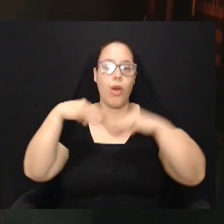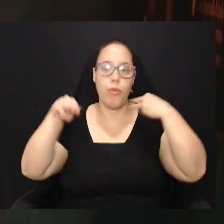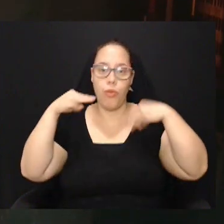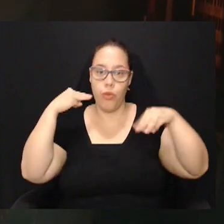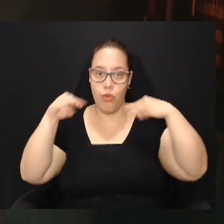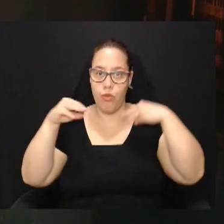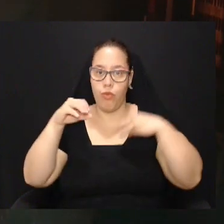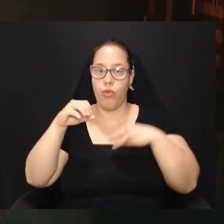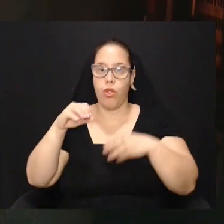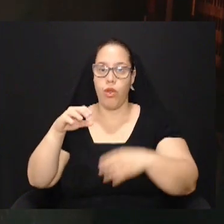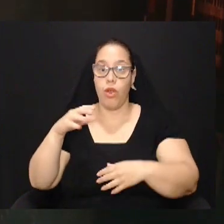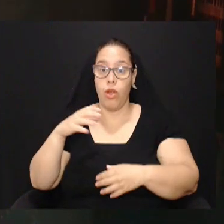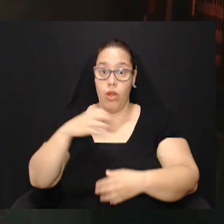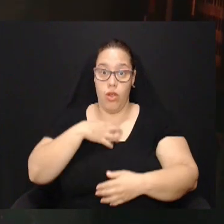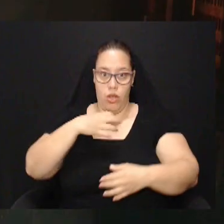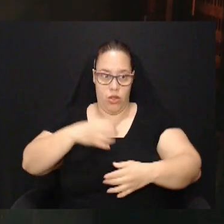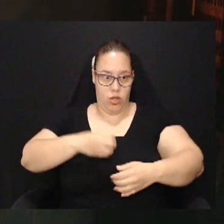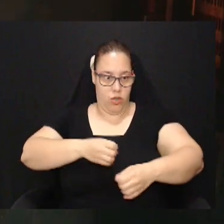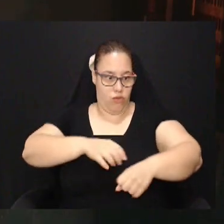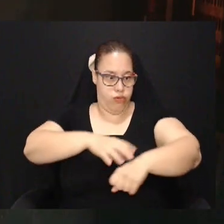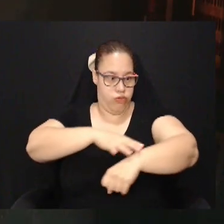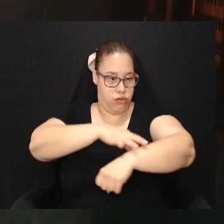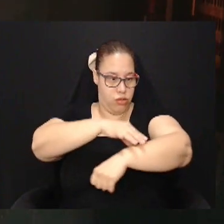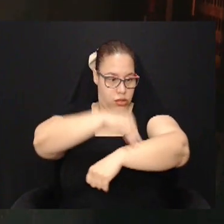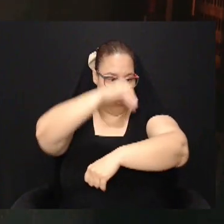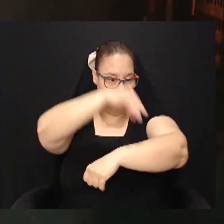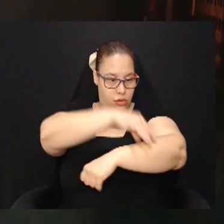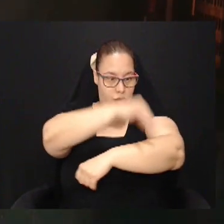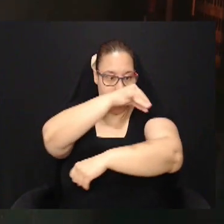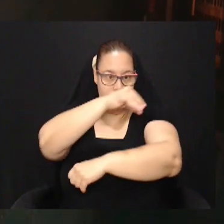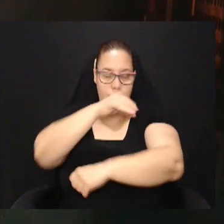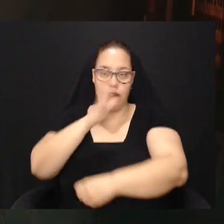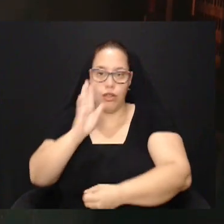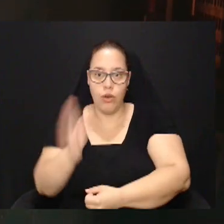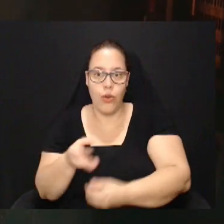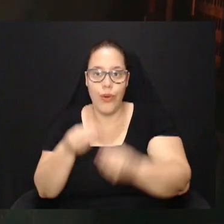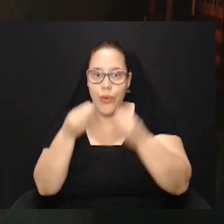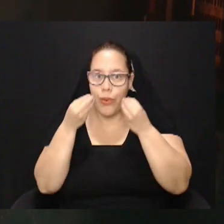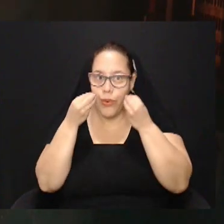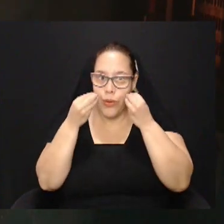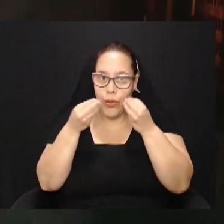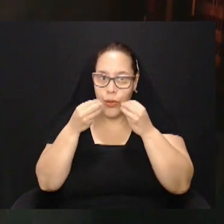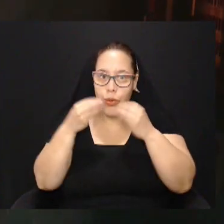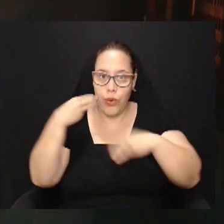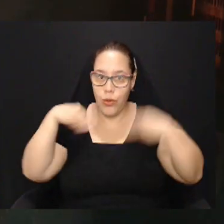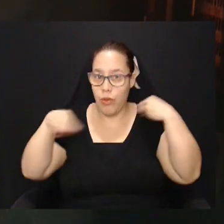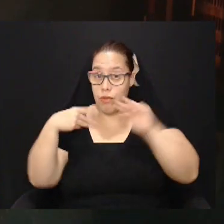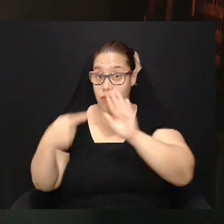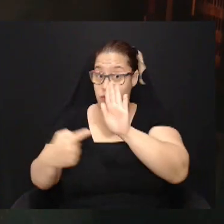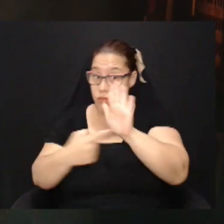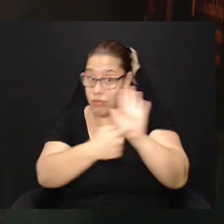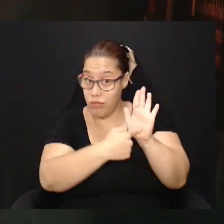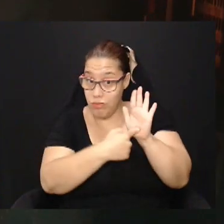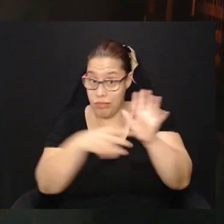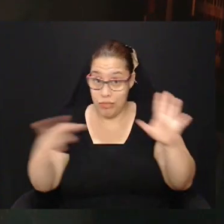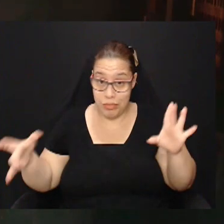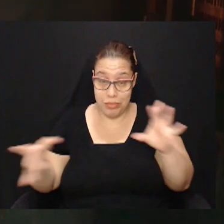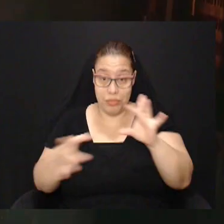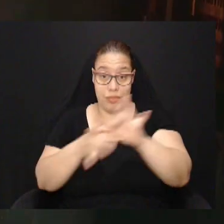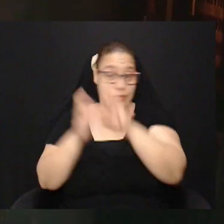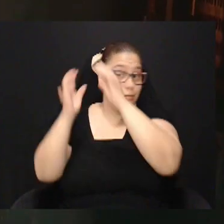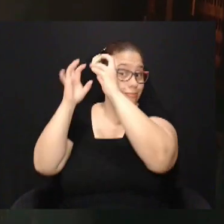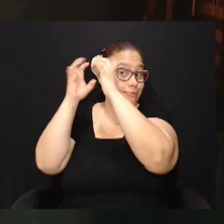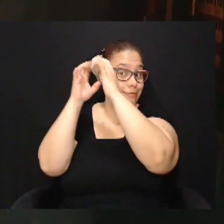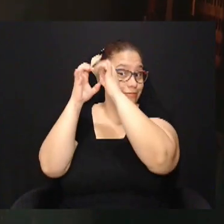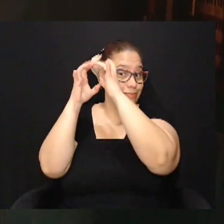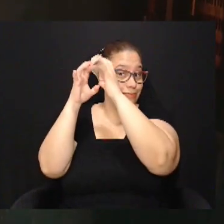me arrepiam instantaneamente. Como a música e a imagem se juntam no cérebro para